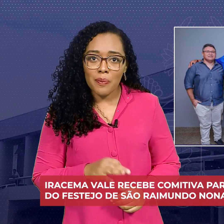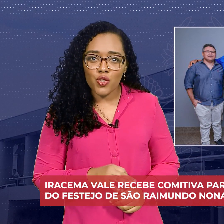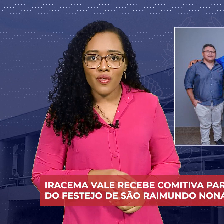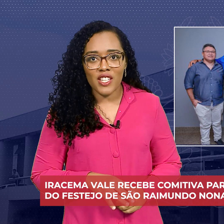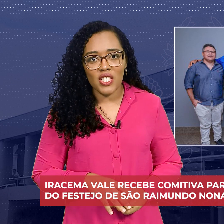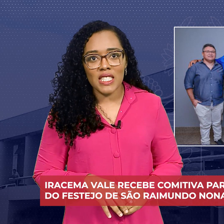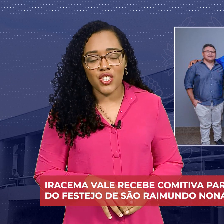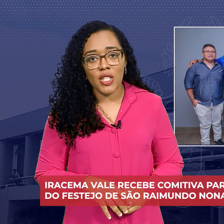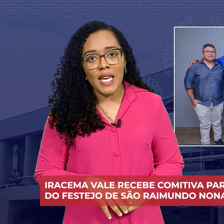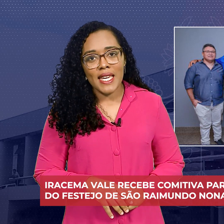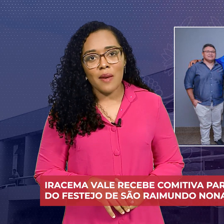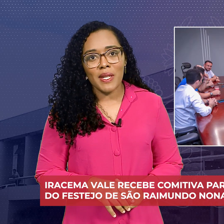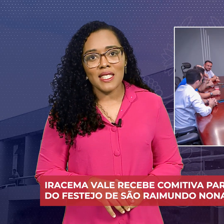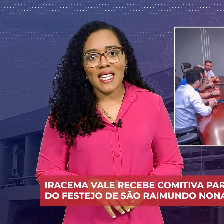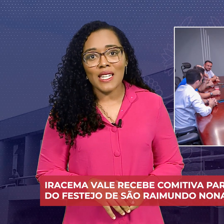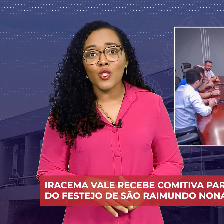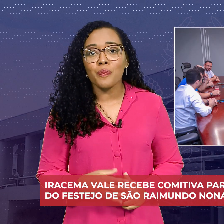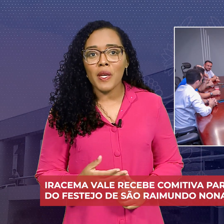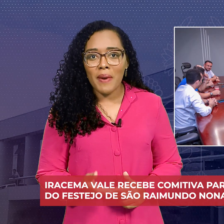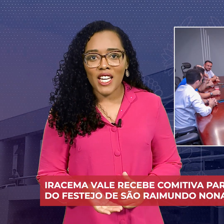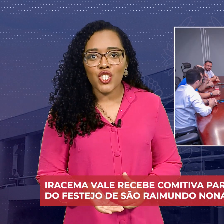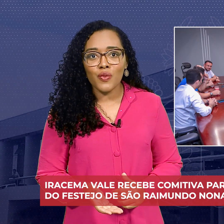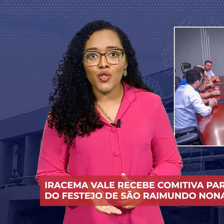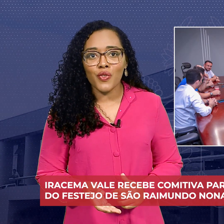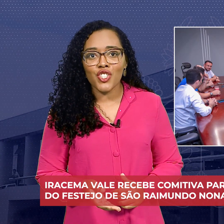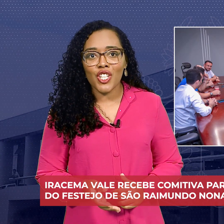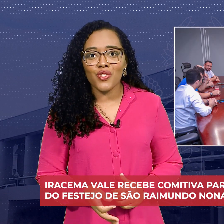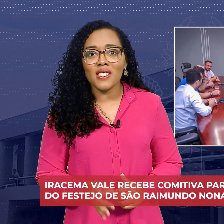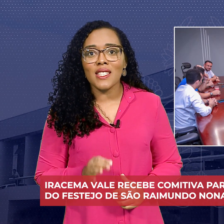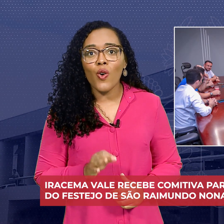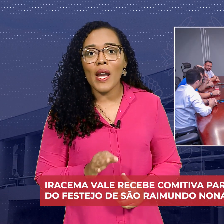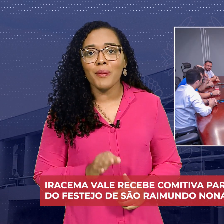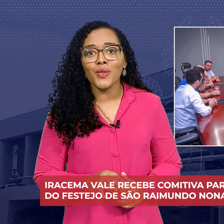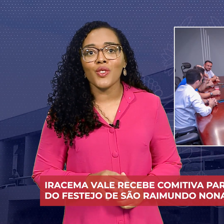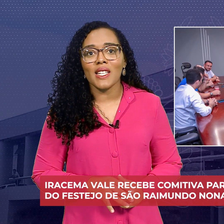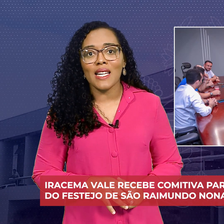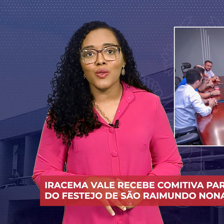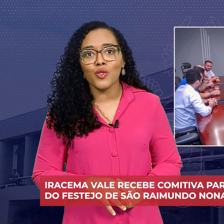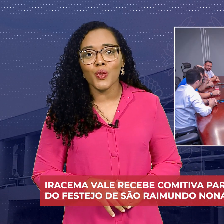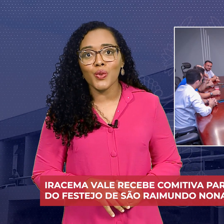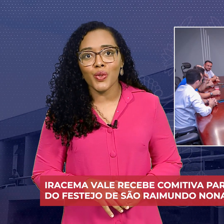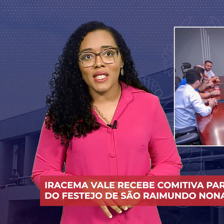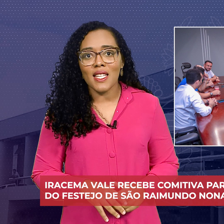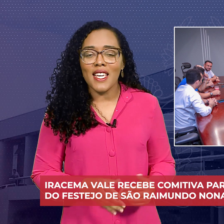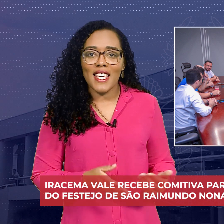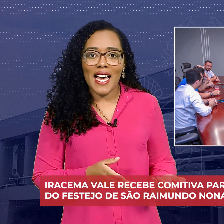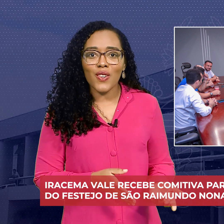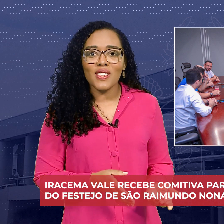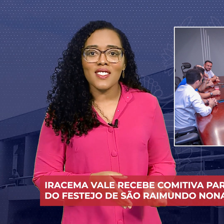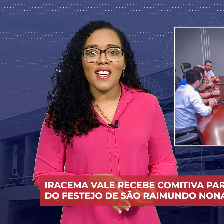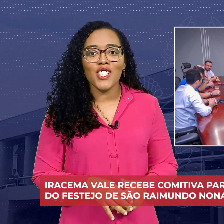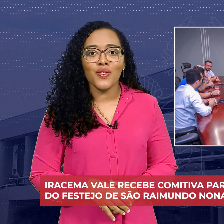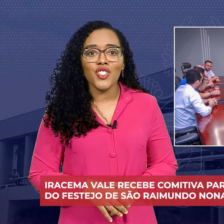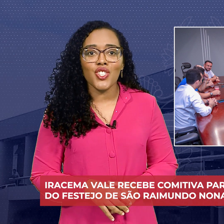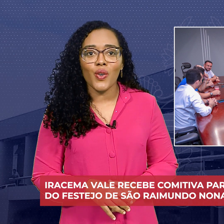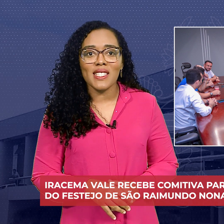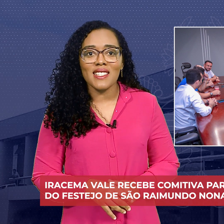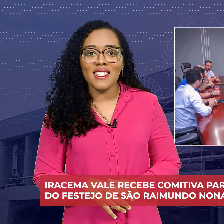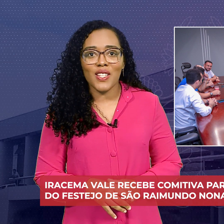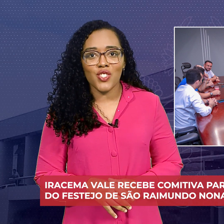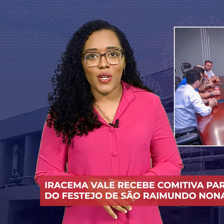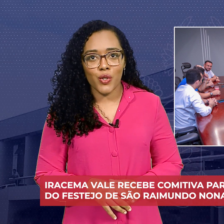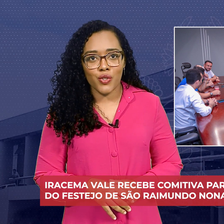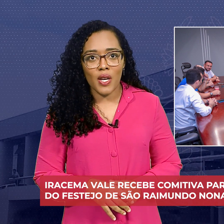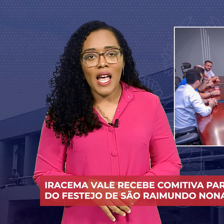do município de Vargem Grande, que apresentaram os preparativos do festejo de São Raimundo Nonato dos Mulunduins, que acontecerá de 22